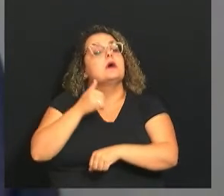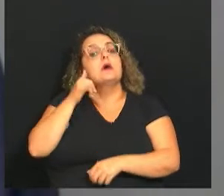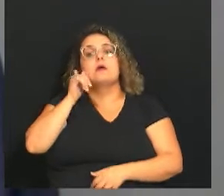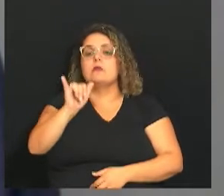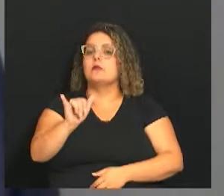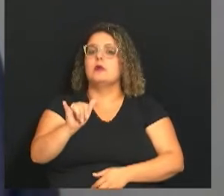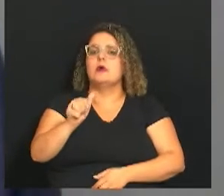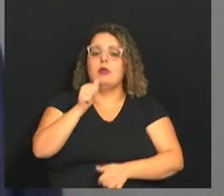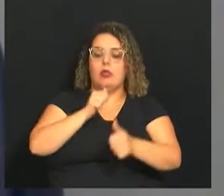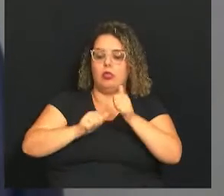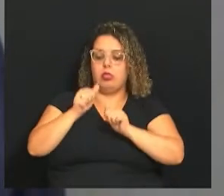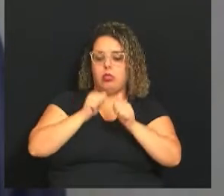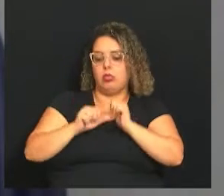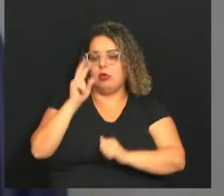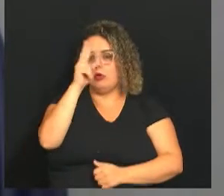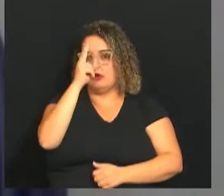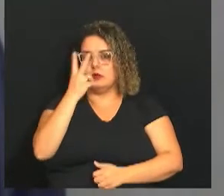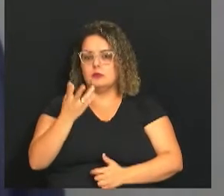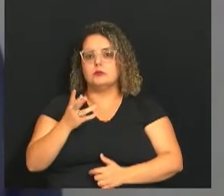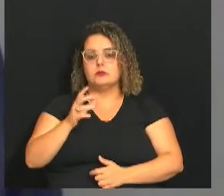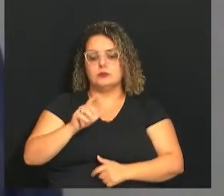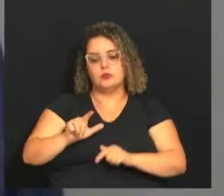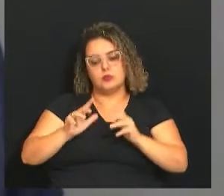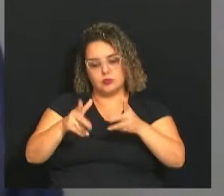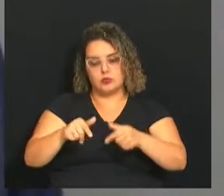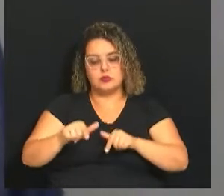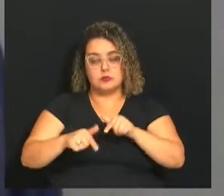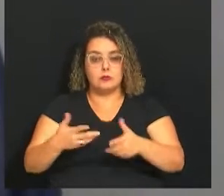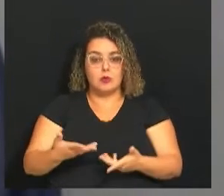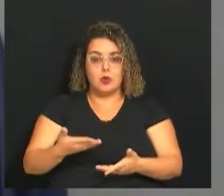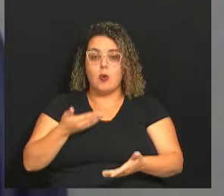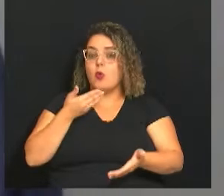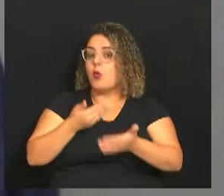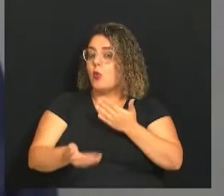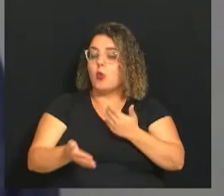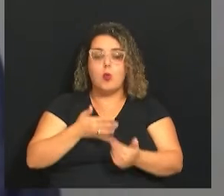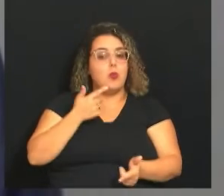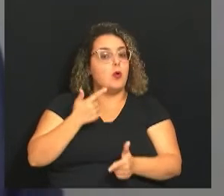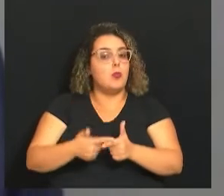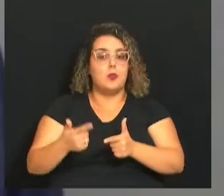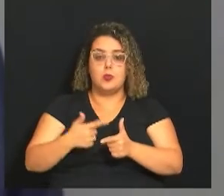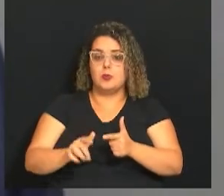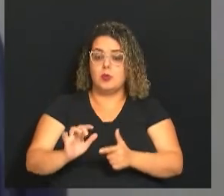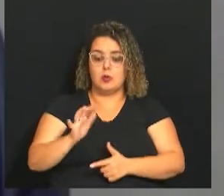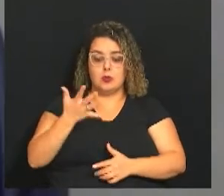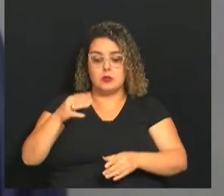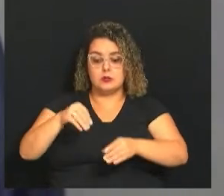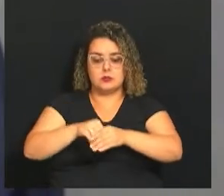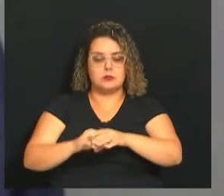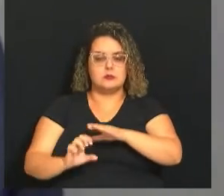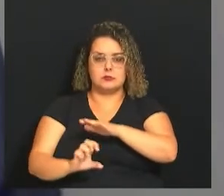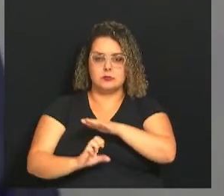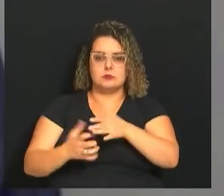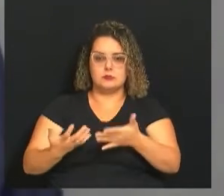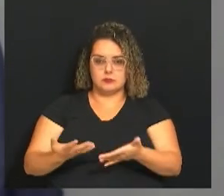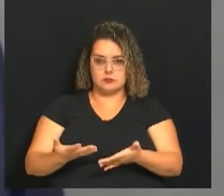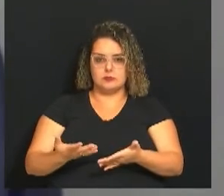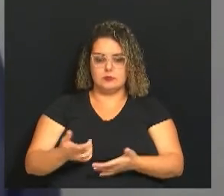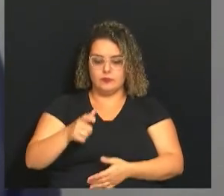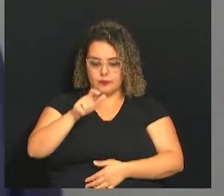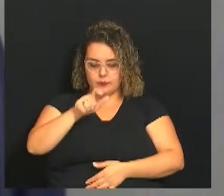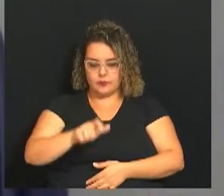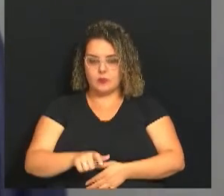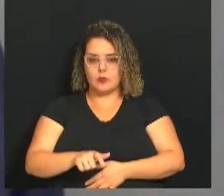dos seus funcionários. Por quê? Qualquer problema que ocorra dentro da empresa em relação a um funcionário